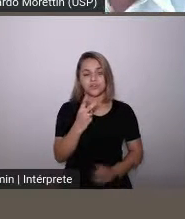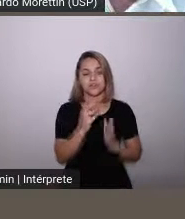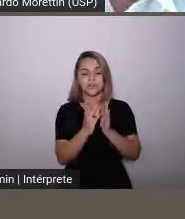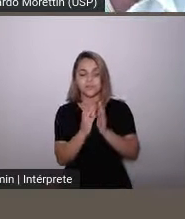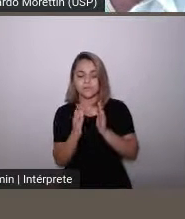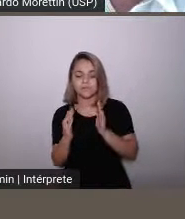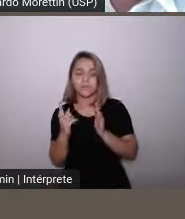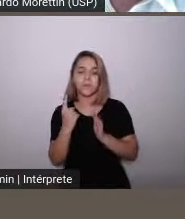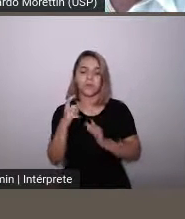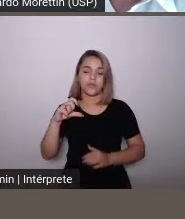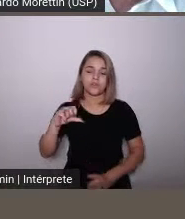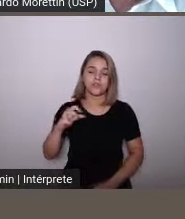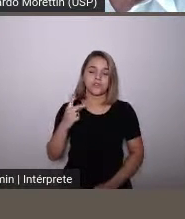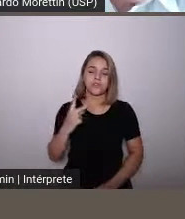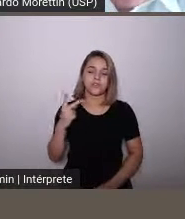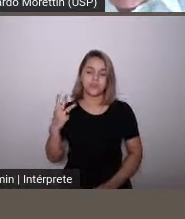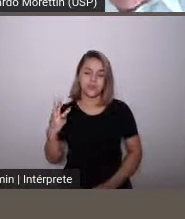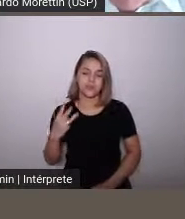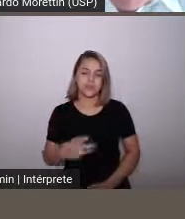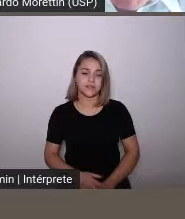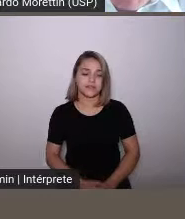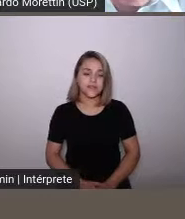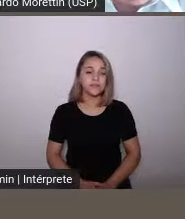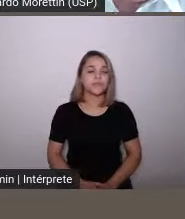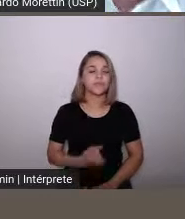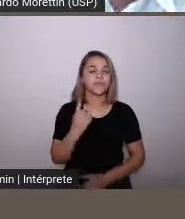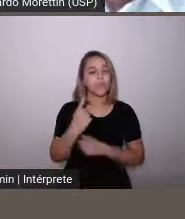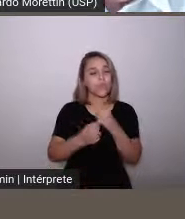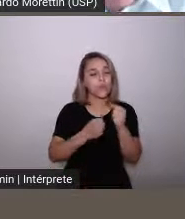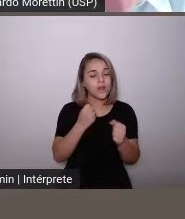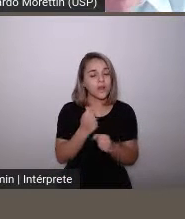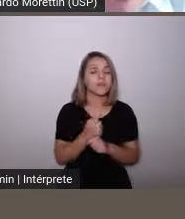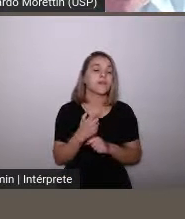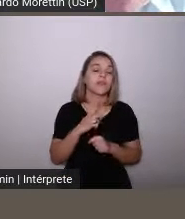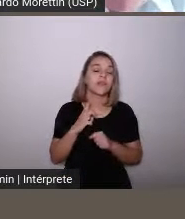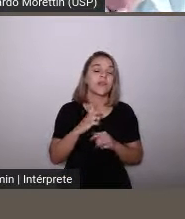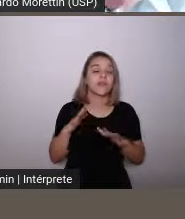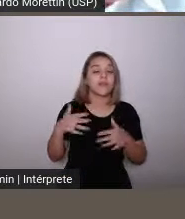escreve sobre cinema na Claxon